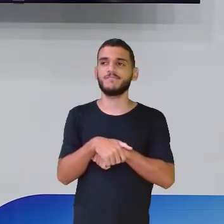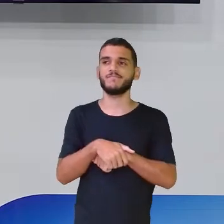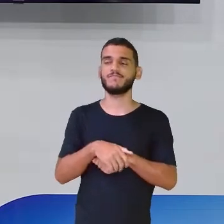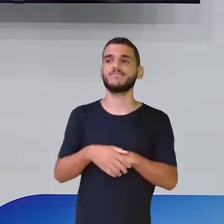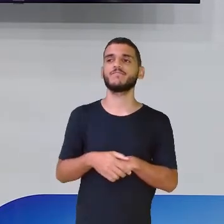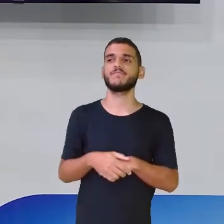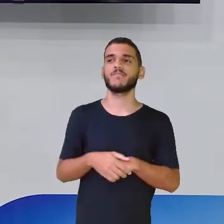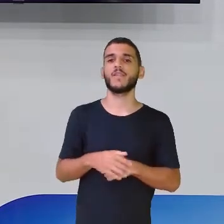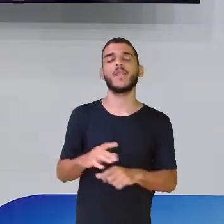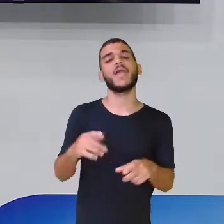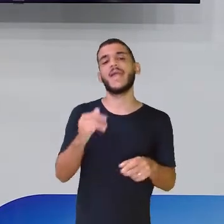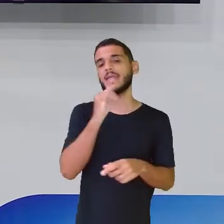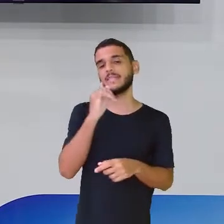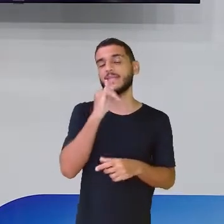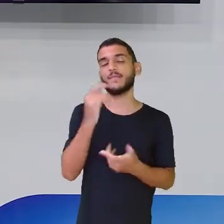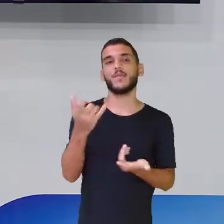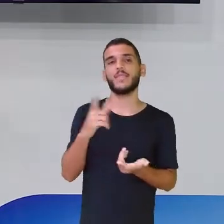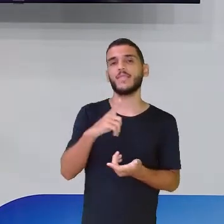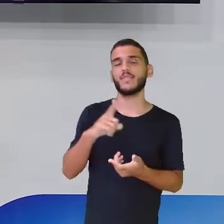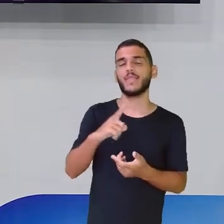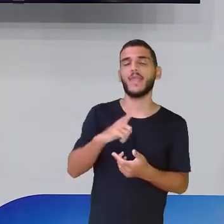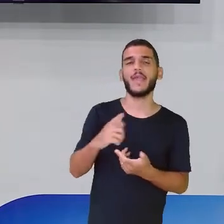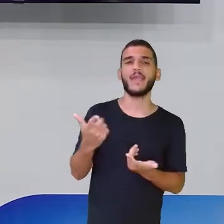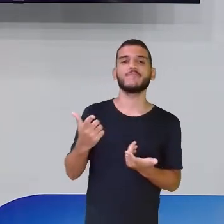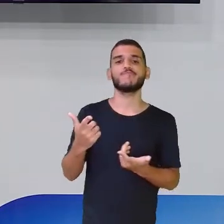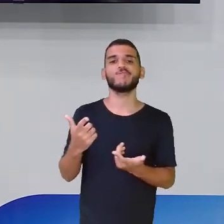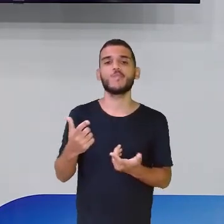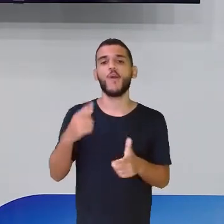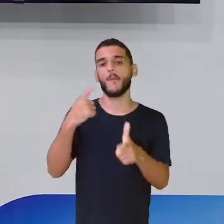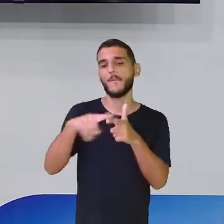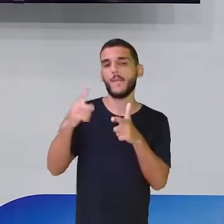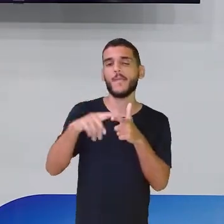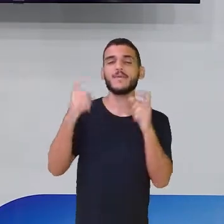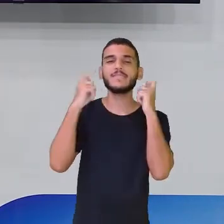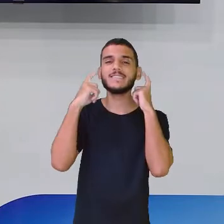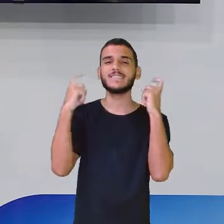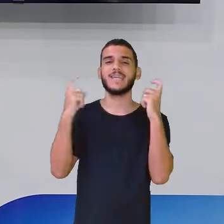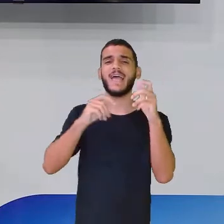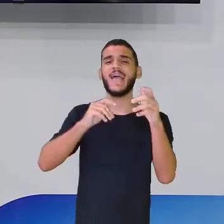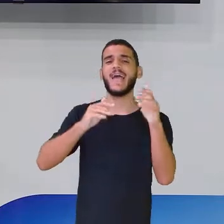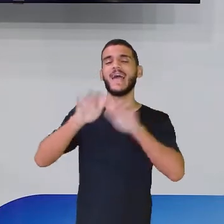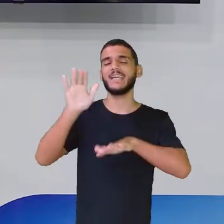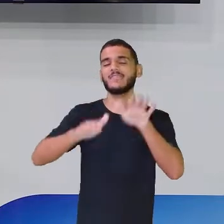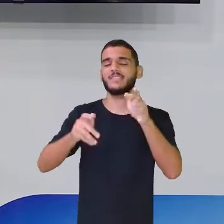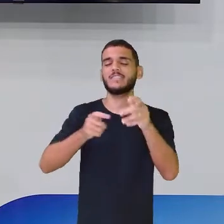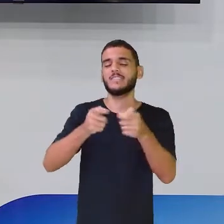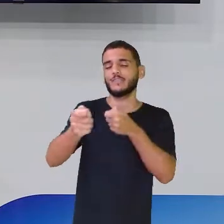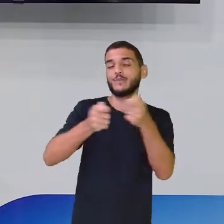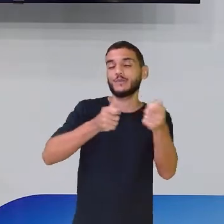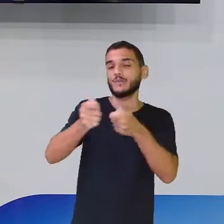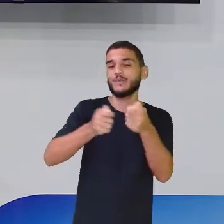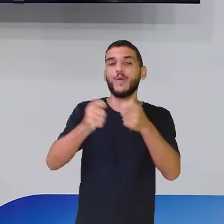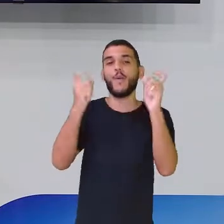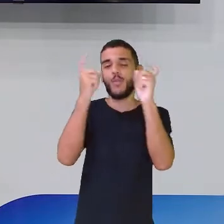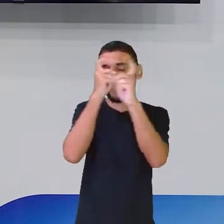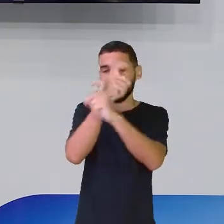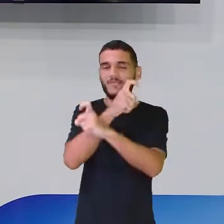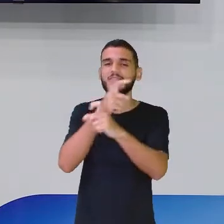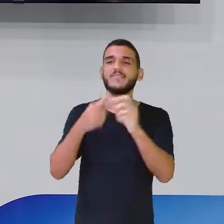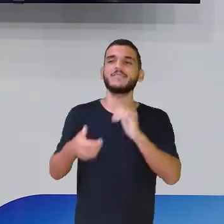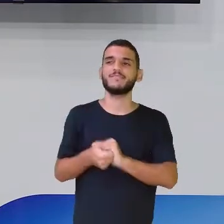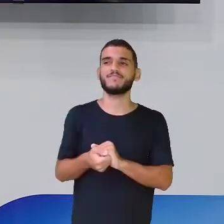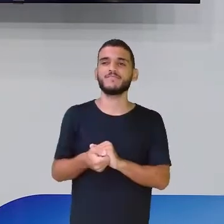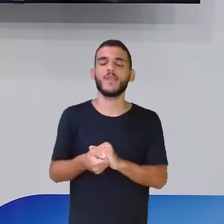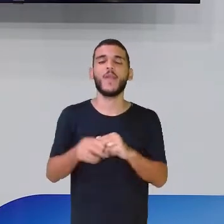vista a questão da poluição sonora nas grandes cidades, né? Às vezes, é tão difícil controlar isso. Muito. Não é? É muito difícil controlar